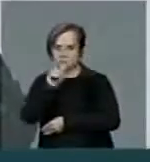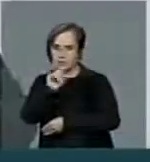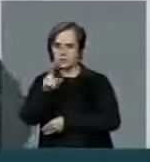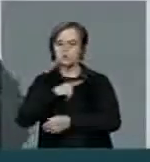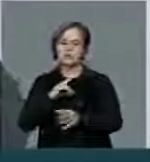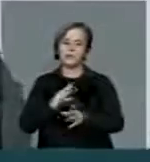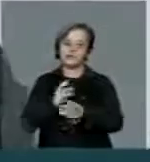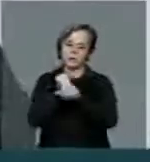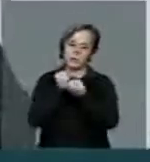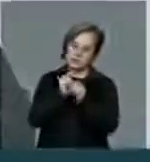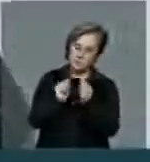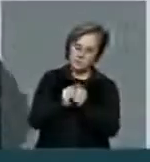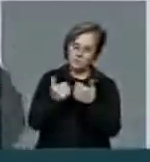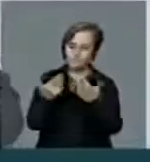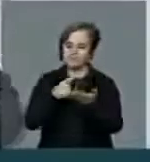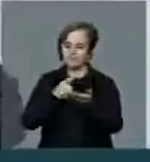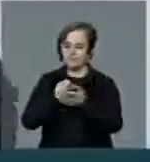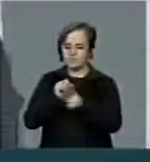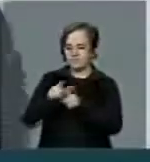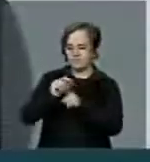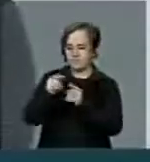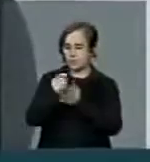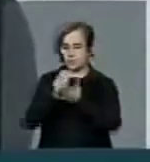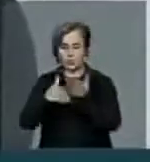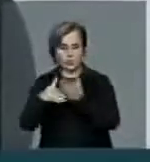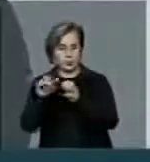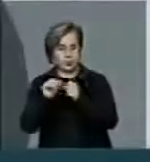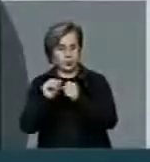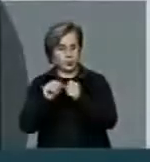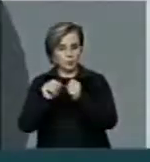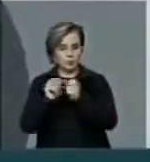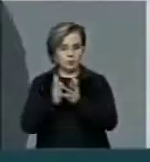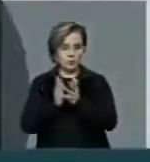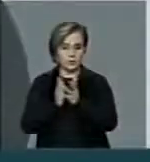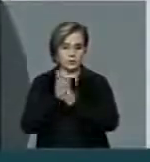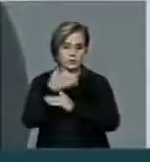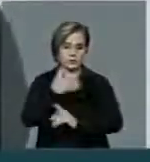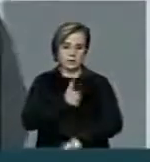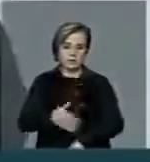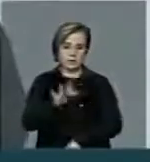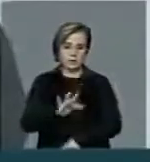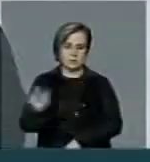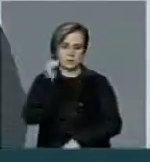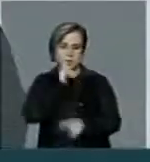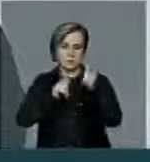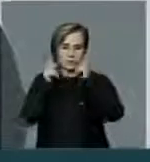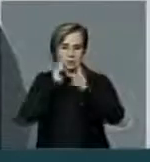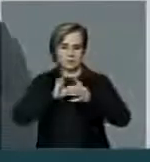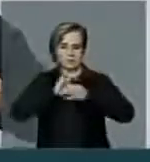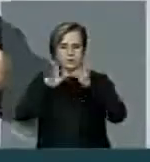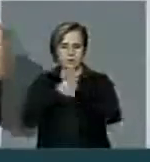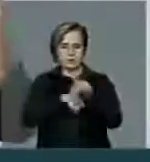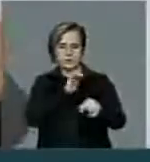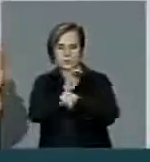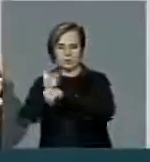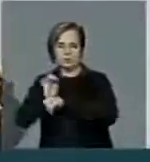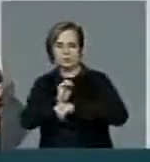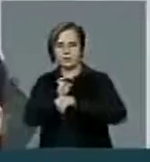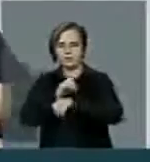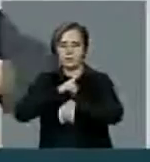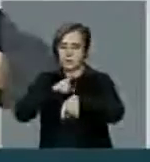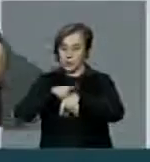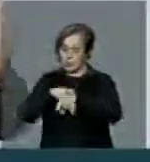orçamentária? Tem alocação de recursos? Isso tudo nós estamos fazendo pelo governo federal, para disponibilizar para os estados. Ao tornar disponível